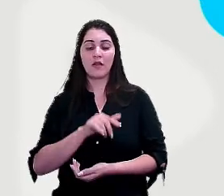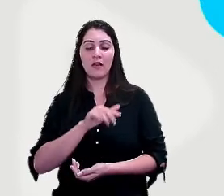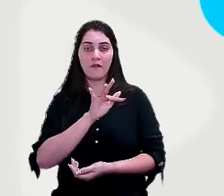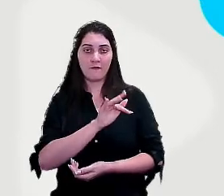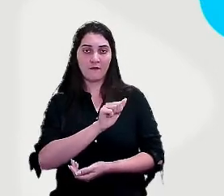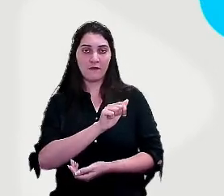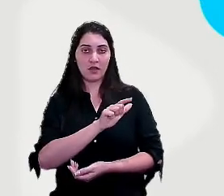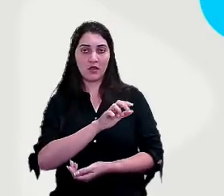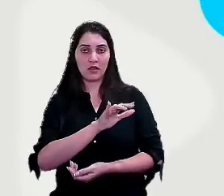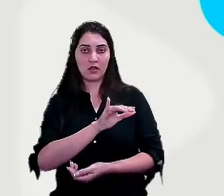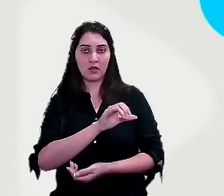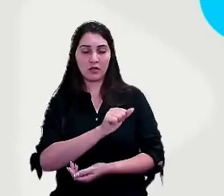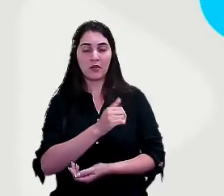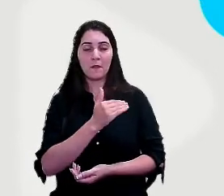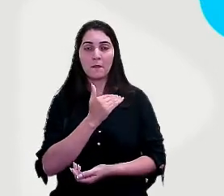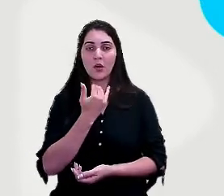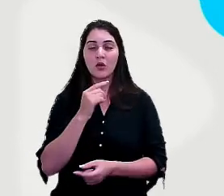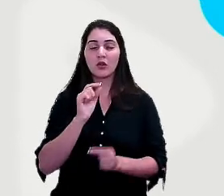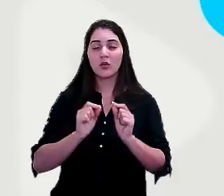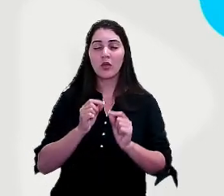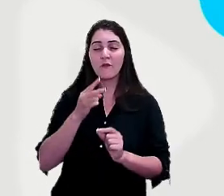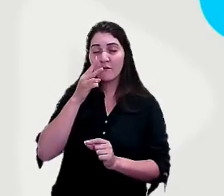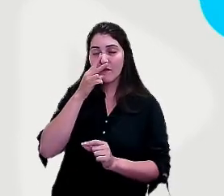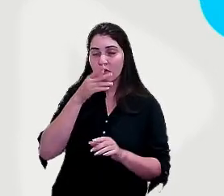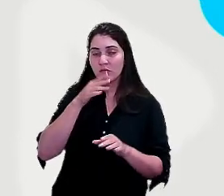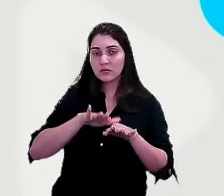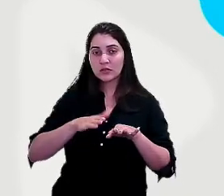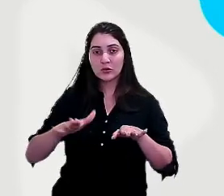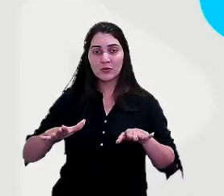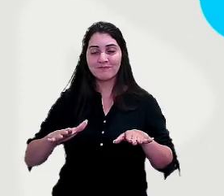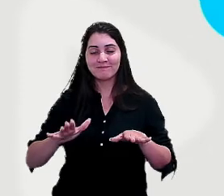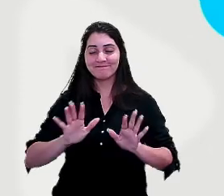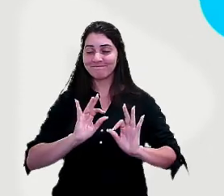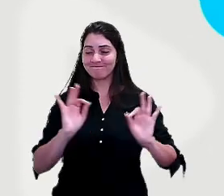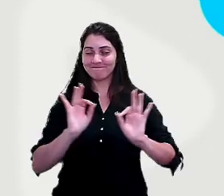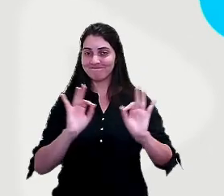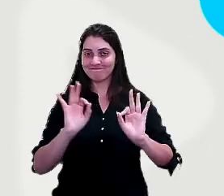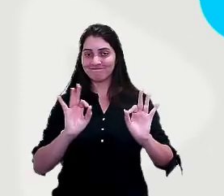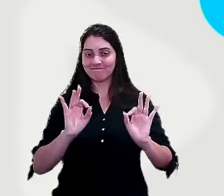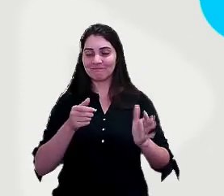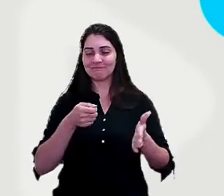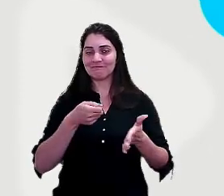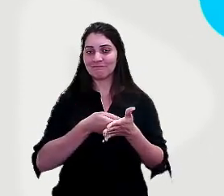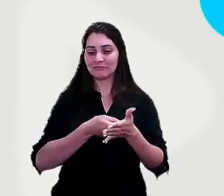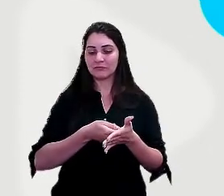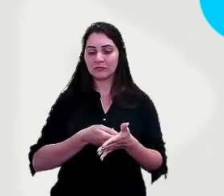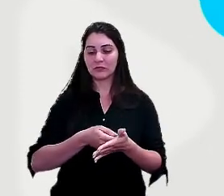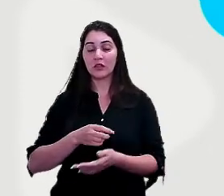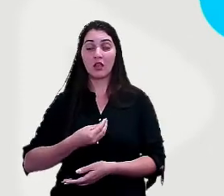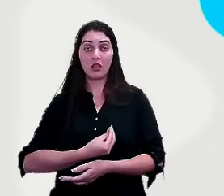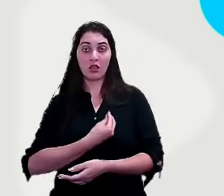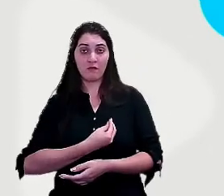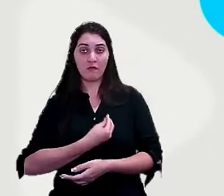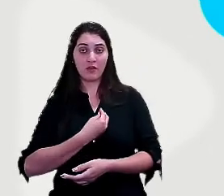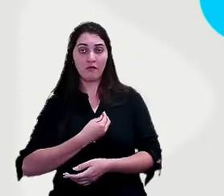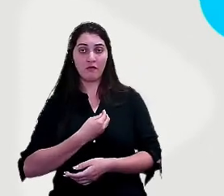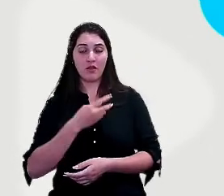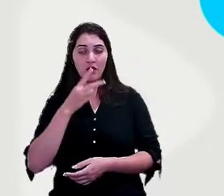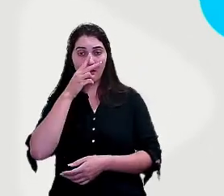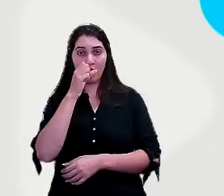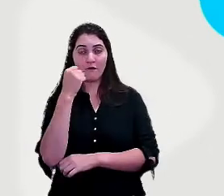onde a força do mar não está mais atuando, né? E a viva é onde ainda a força do mar está atuando, né, e